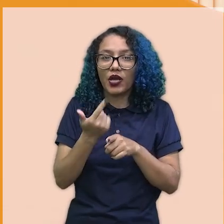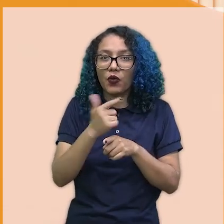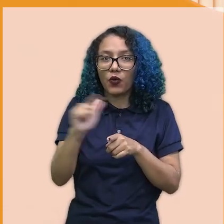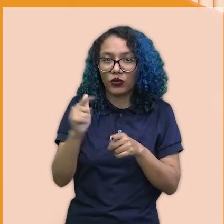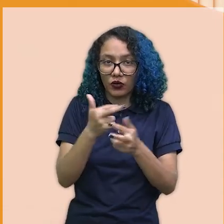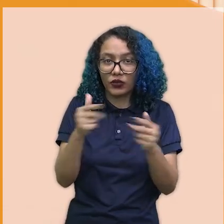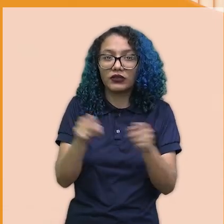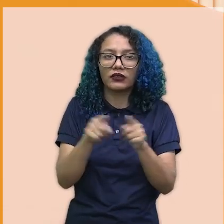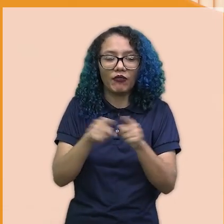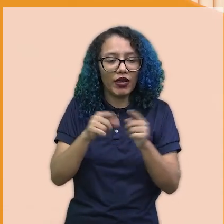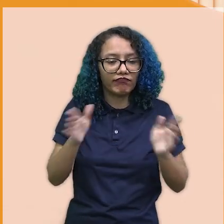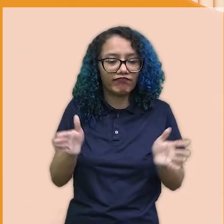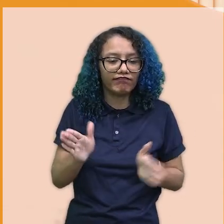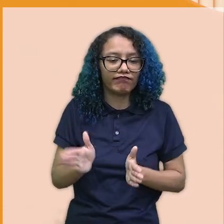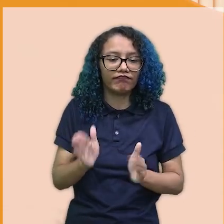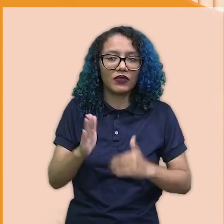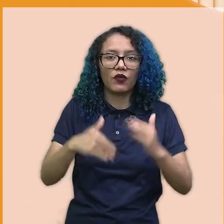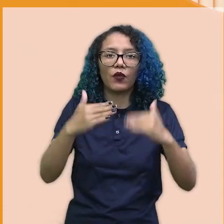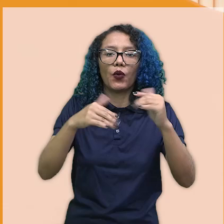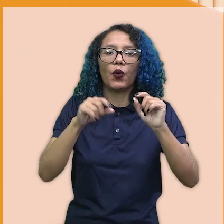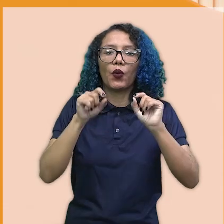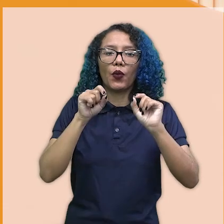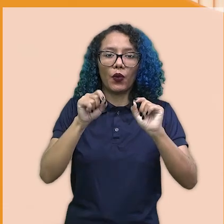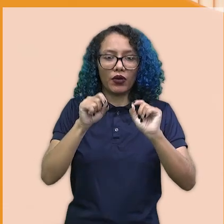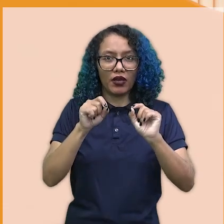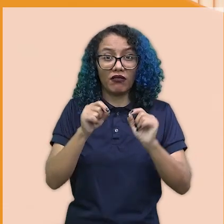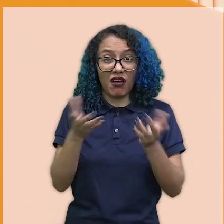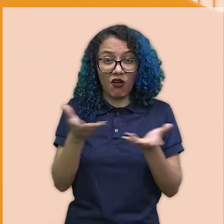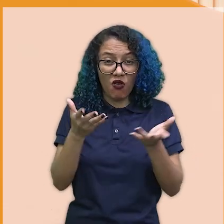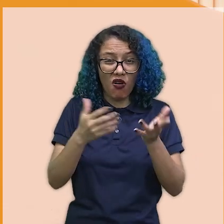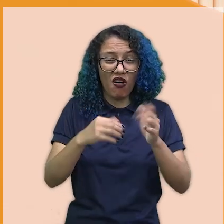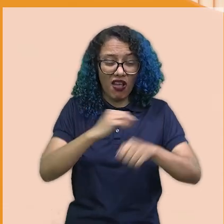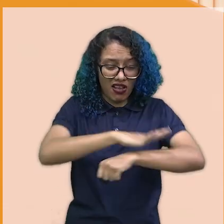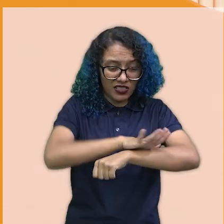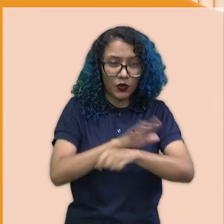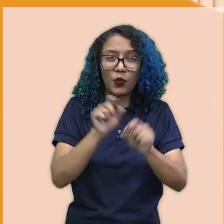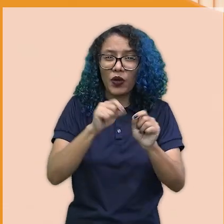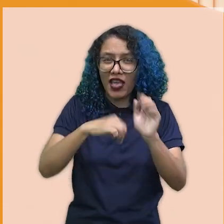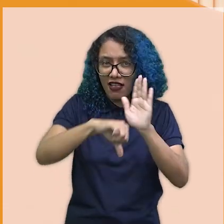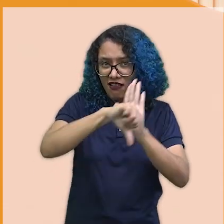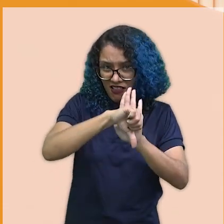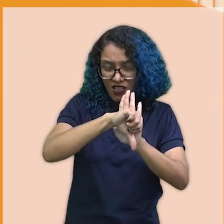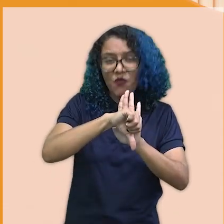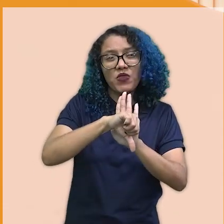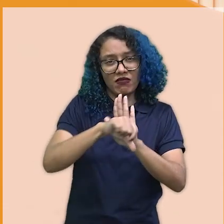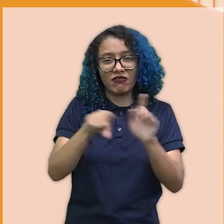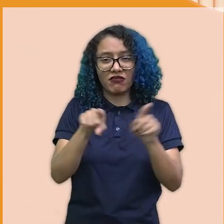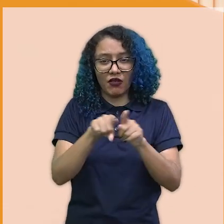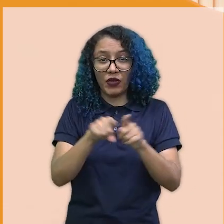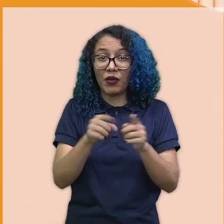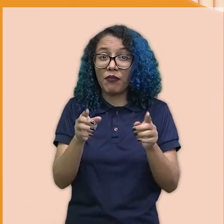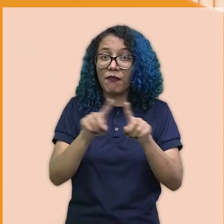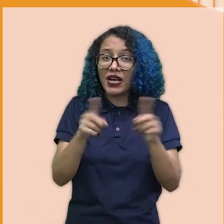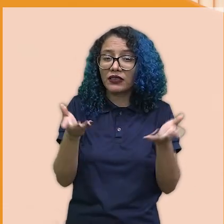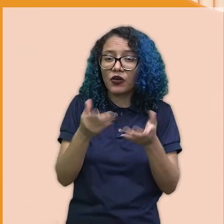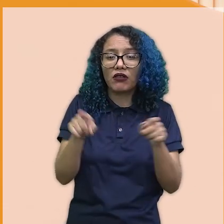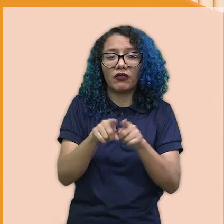torno disso, né? Tanto é que hoje o racismo é crime, mas hoje se fala também na questão